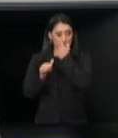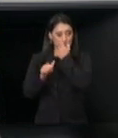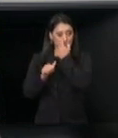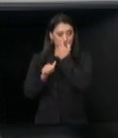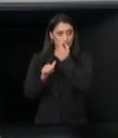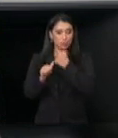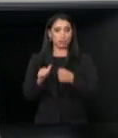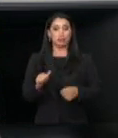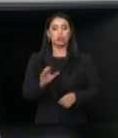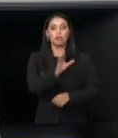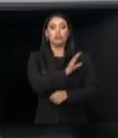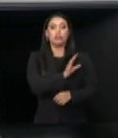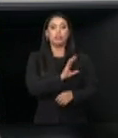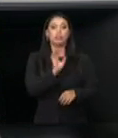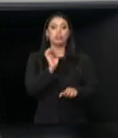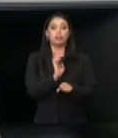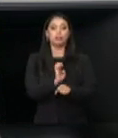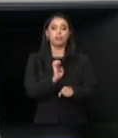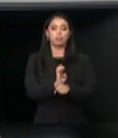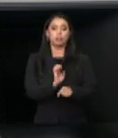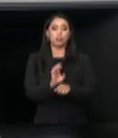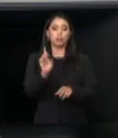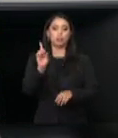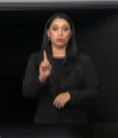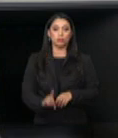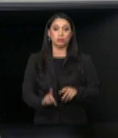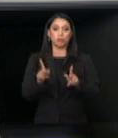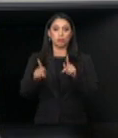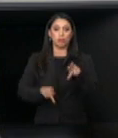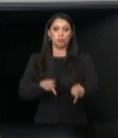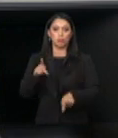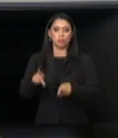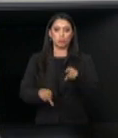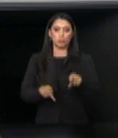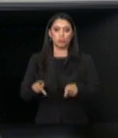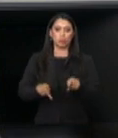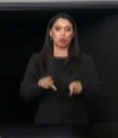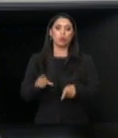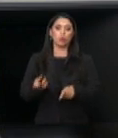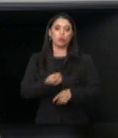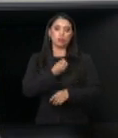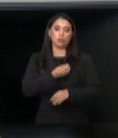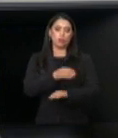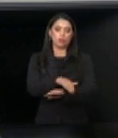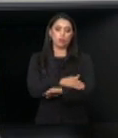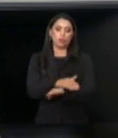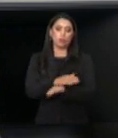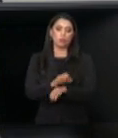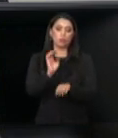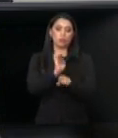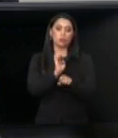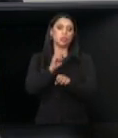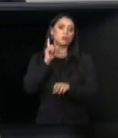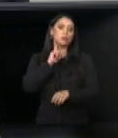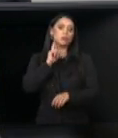coordenador Estadual dos direitos para a população e situação de rua do Estado de Minas Gerais